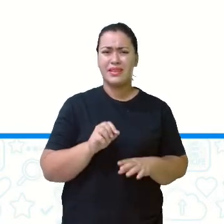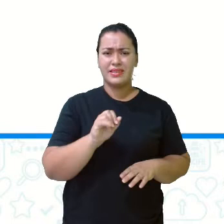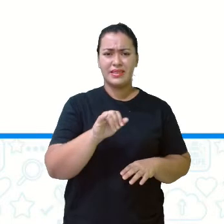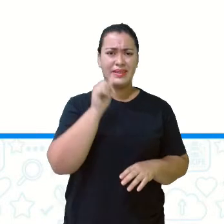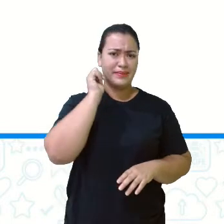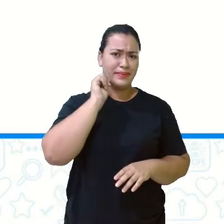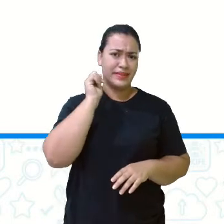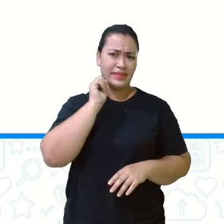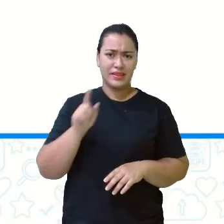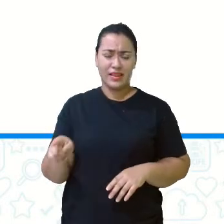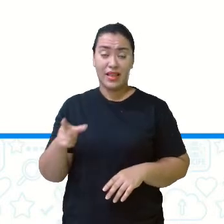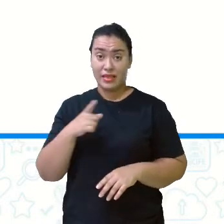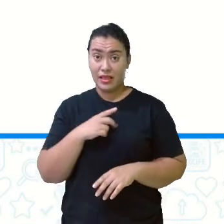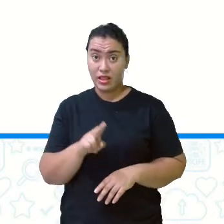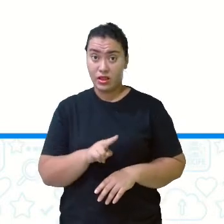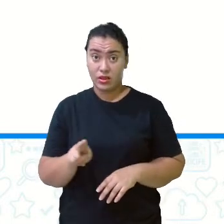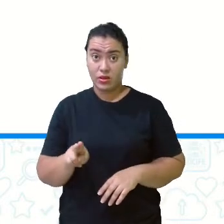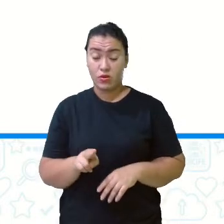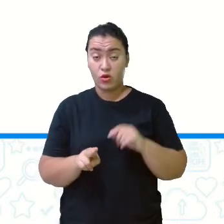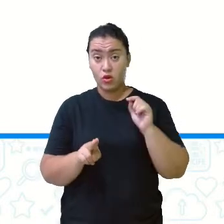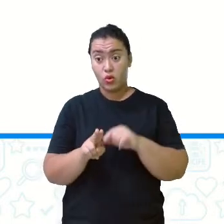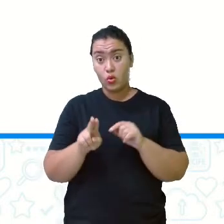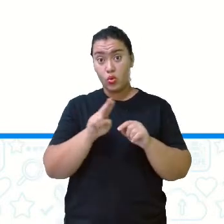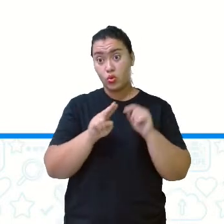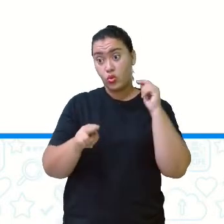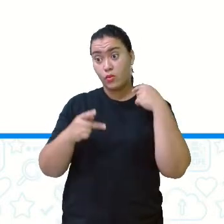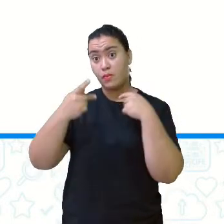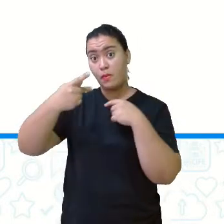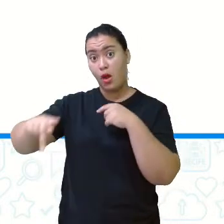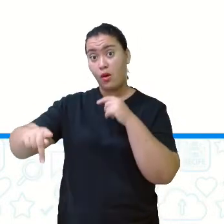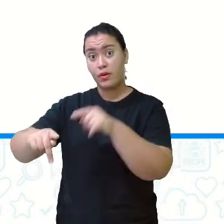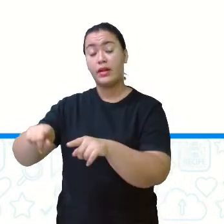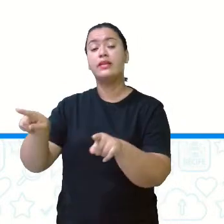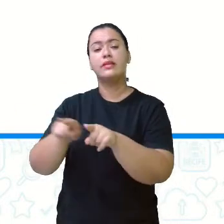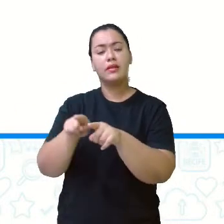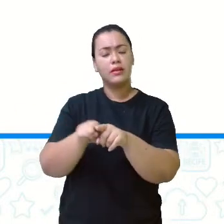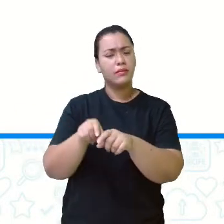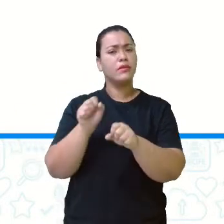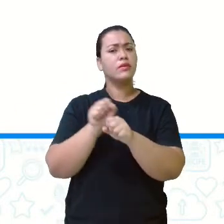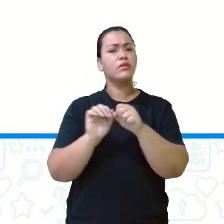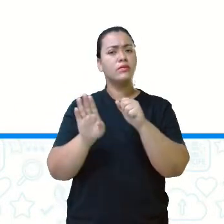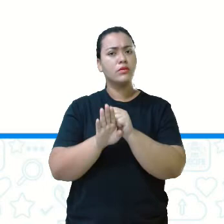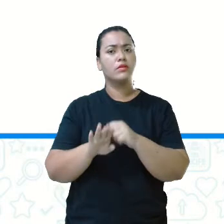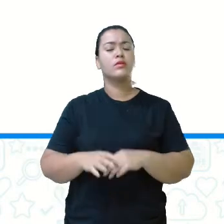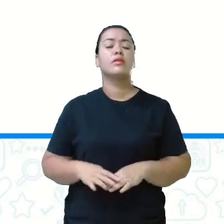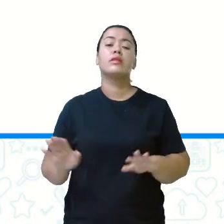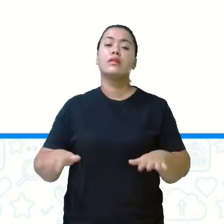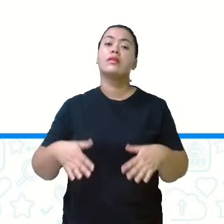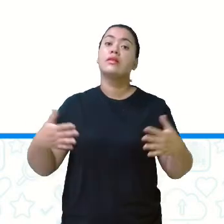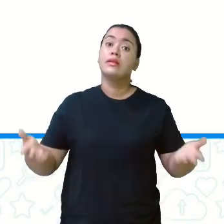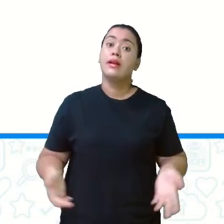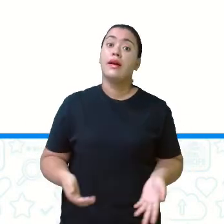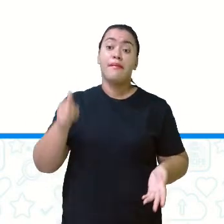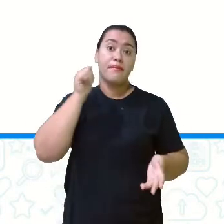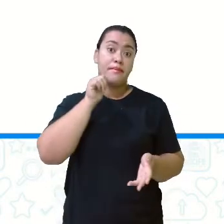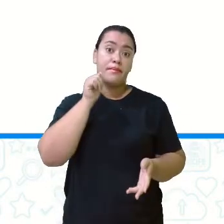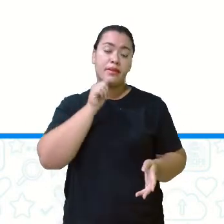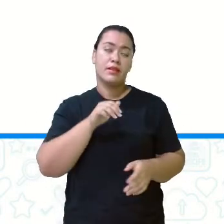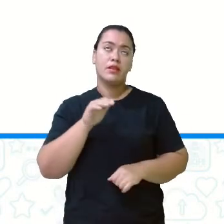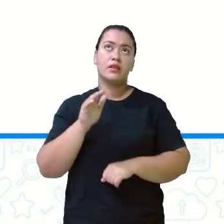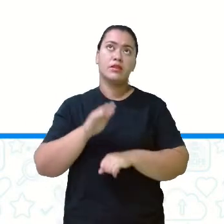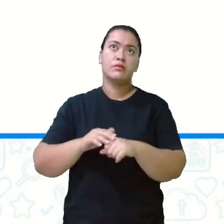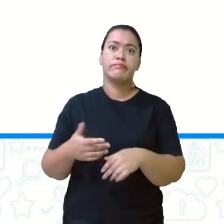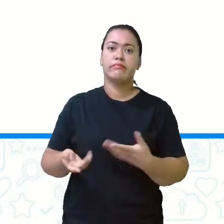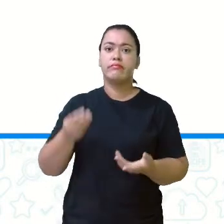menina tem um nome, o nome dela também é um substantivo. Então, a menina se